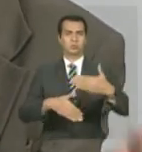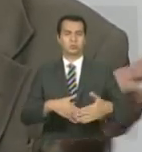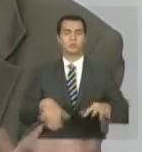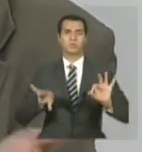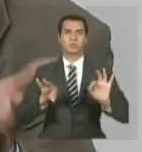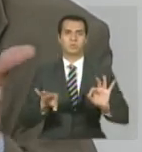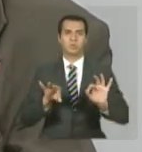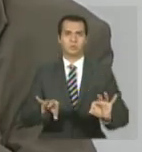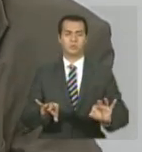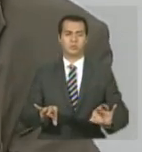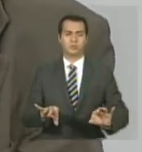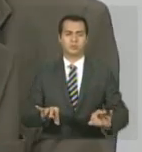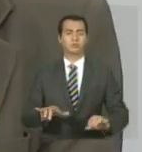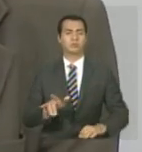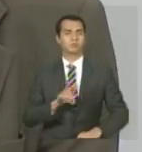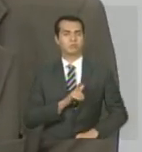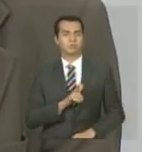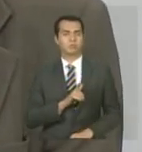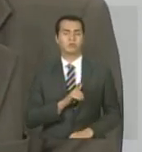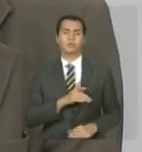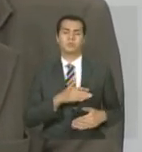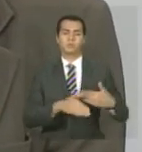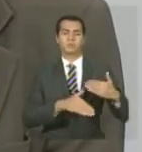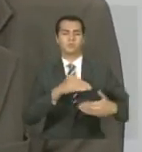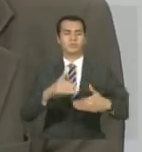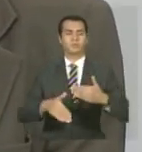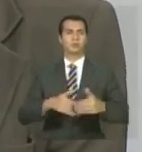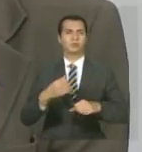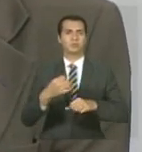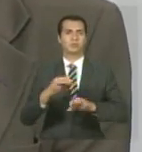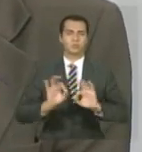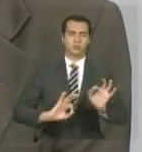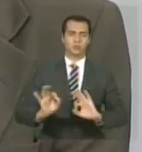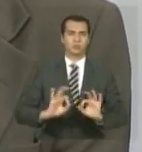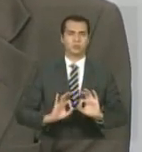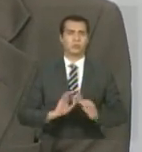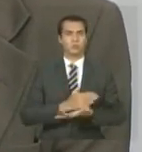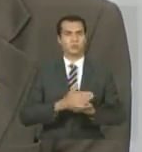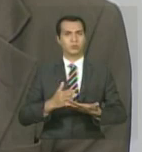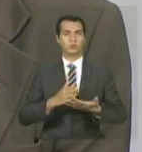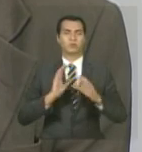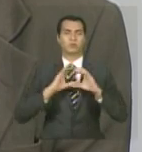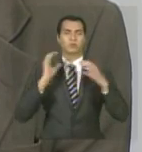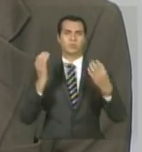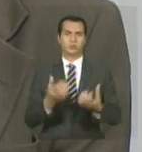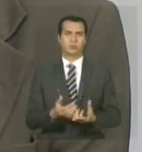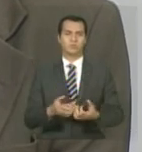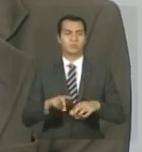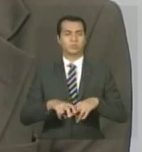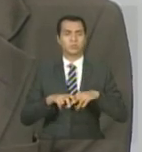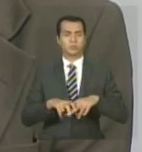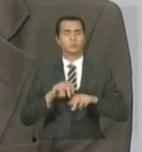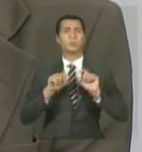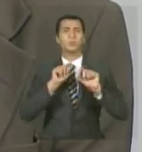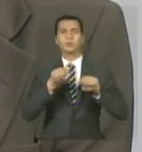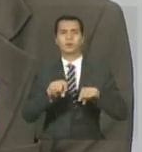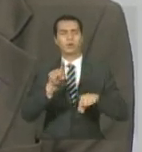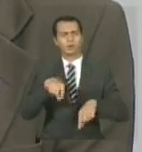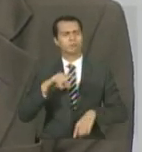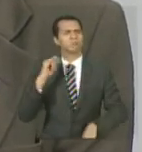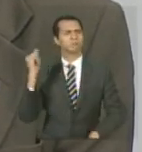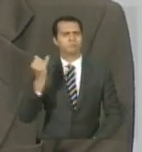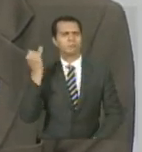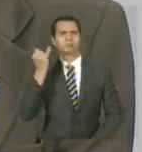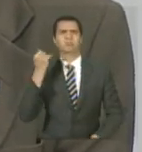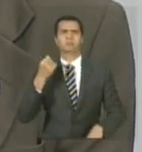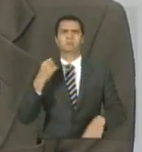de um processo construtivo a partir das conferências. Portanto, é um momento riquíssimo. Quer dizer, a conferência,